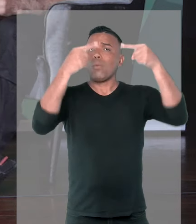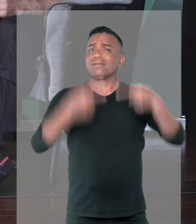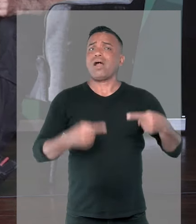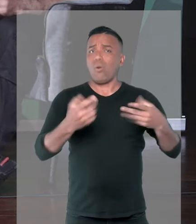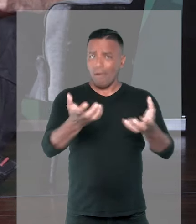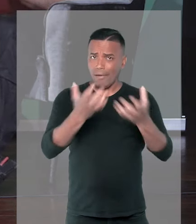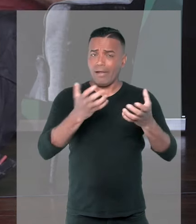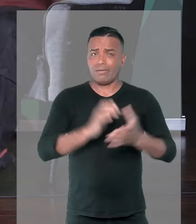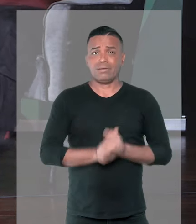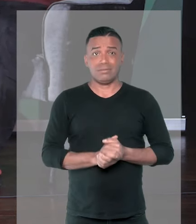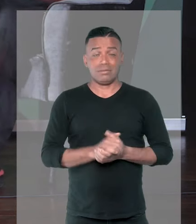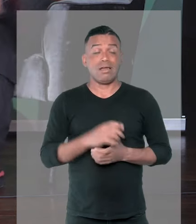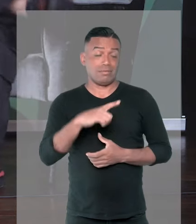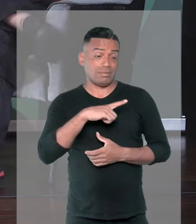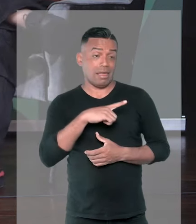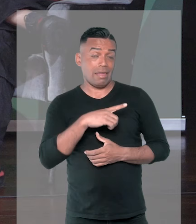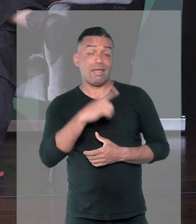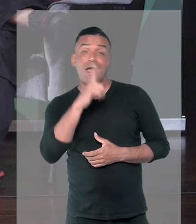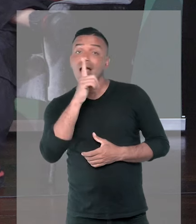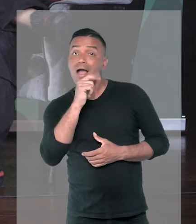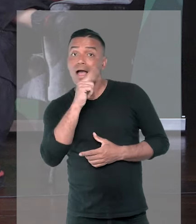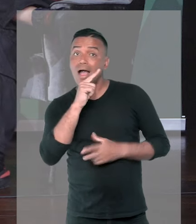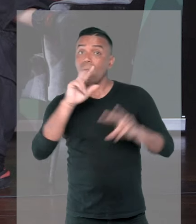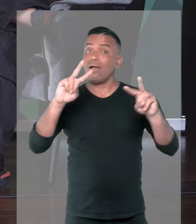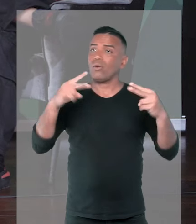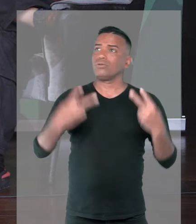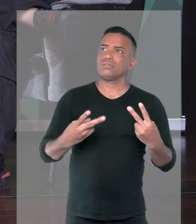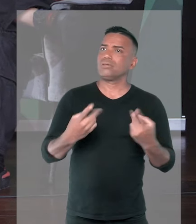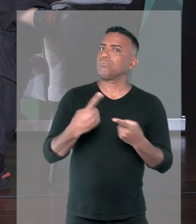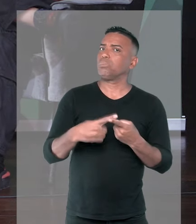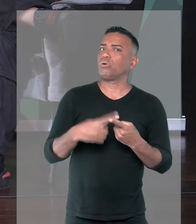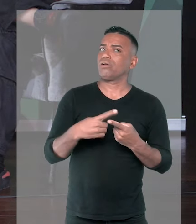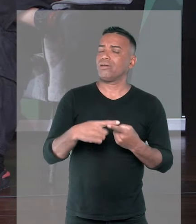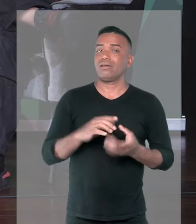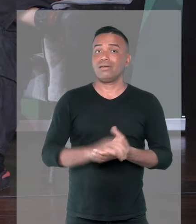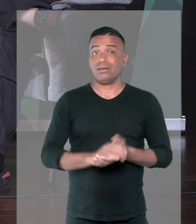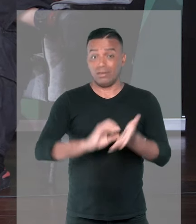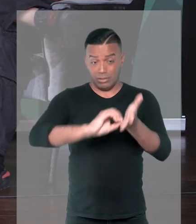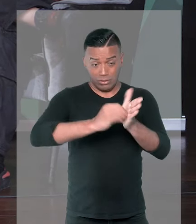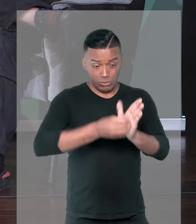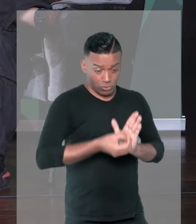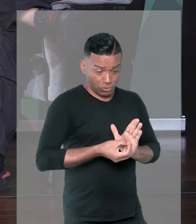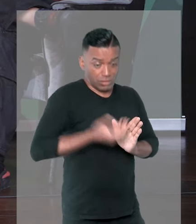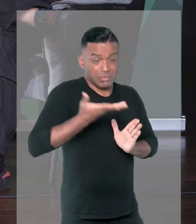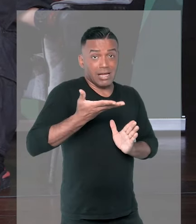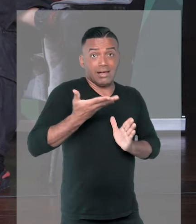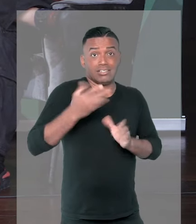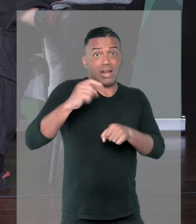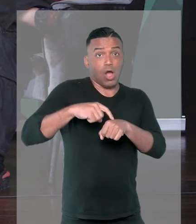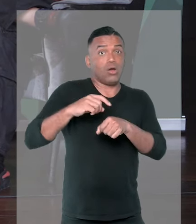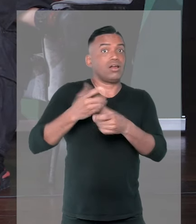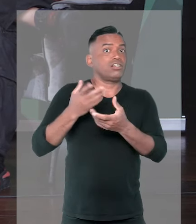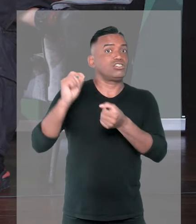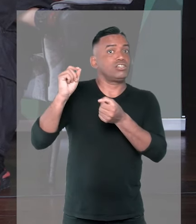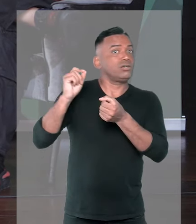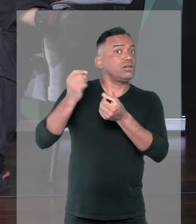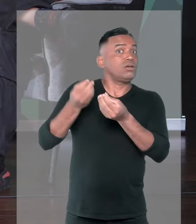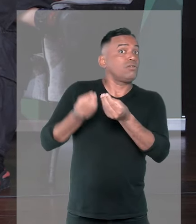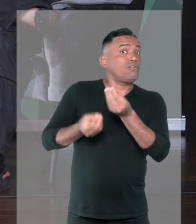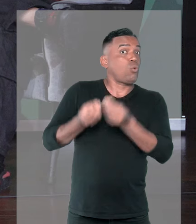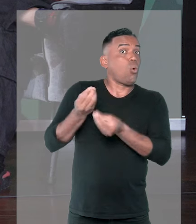exemplo a gente quer ter uma água que seja reconhecida pelo quê pela sustentabilidade do processo dela combinado com a